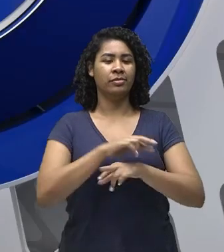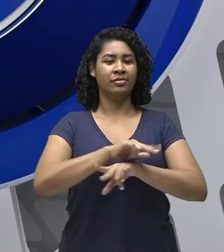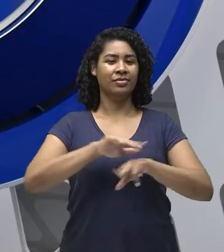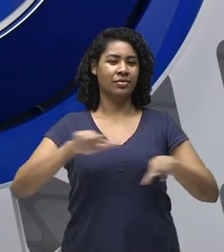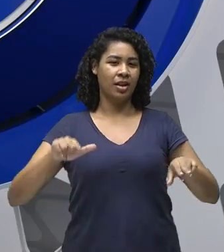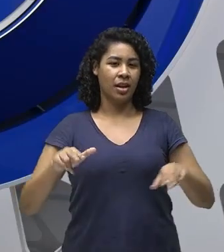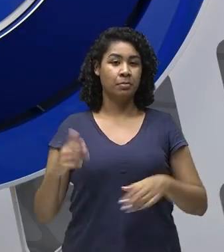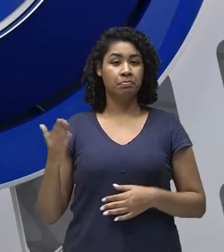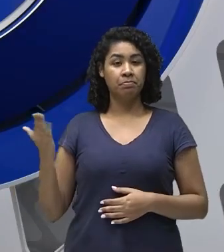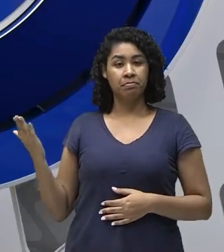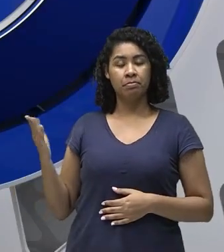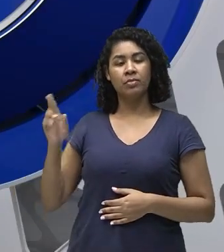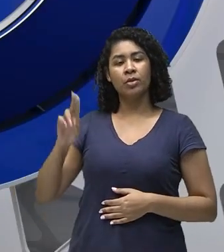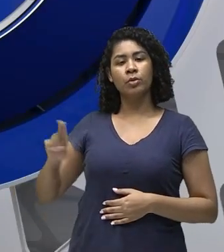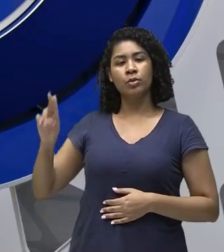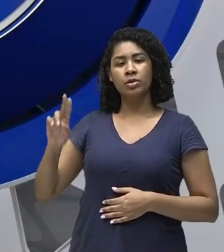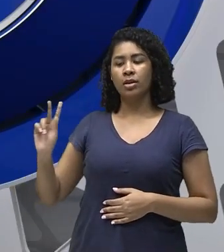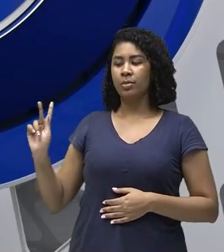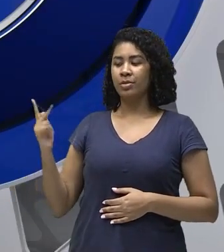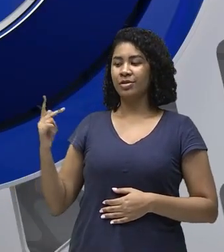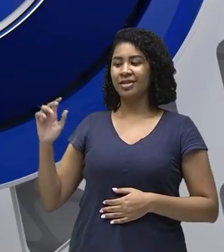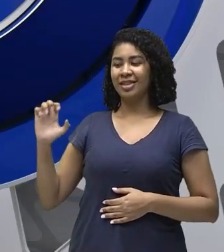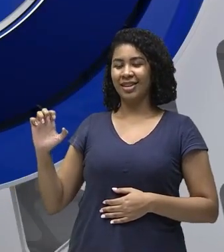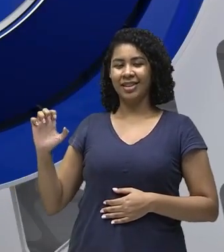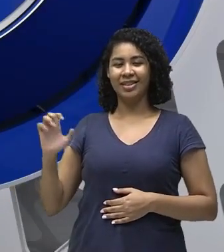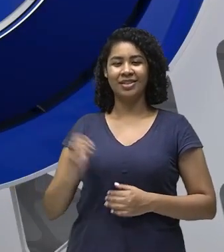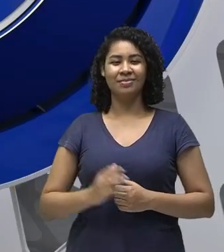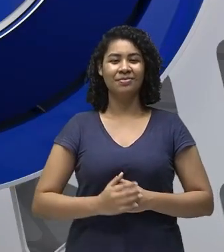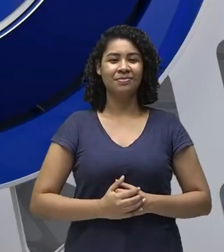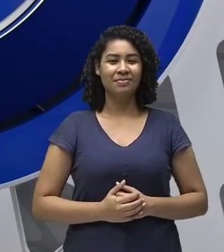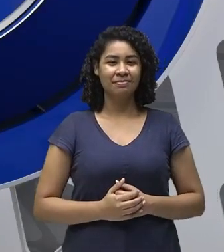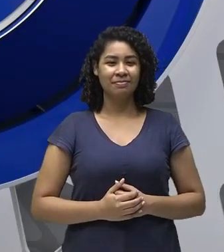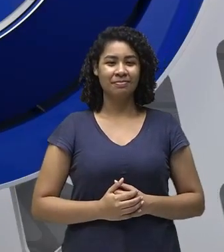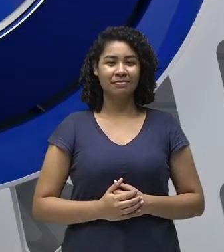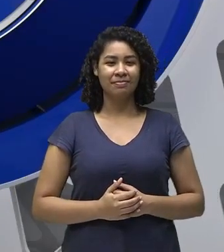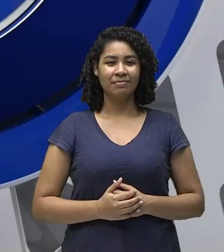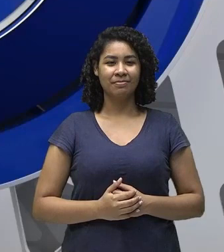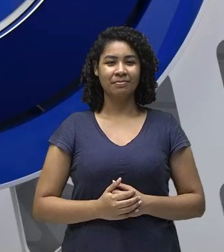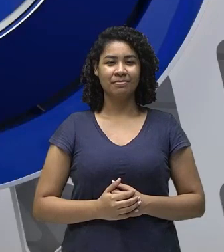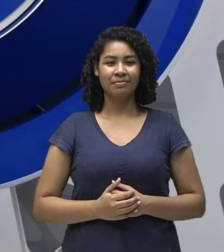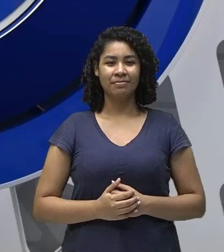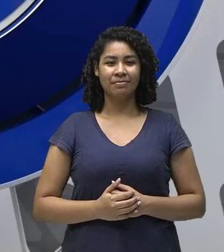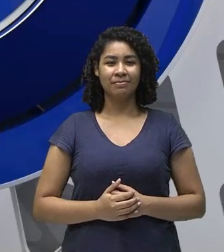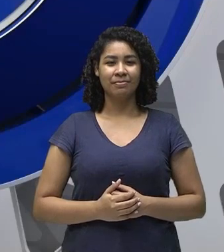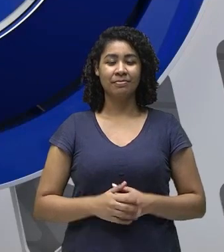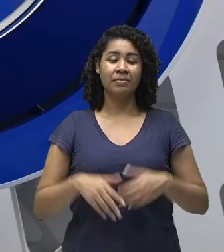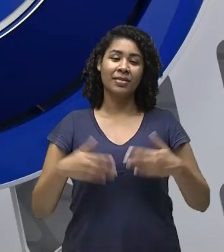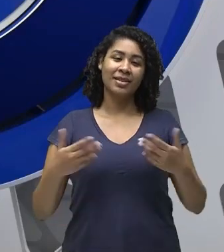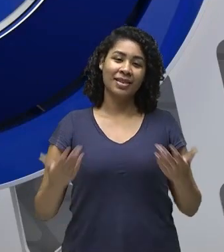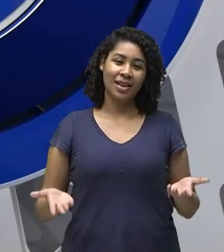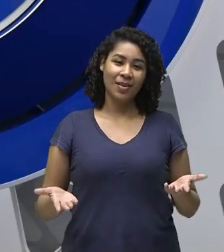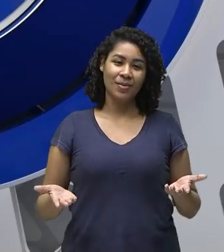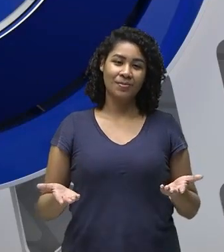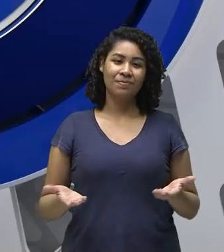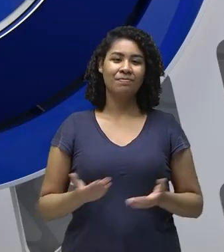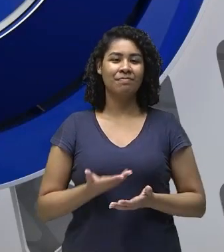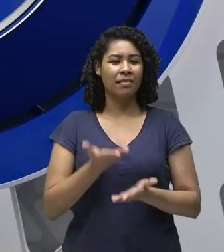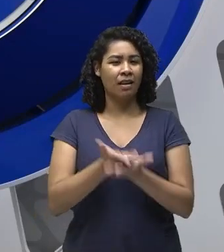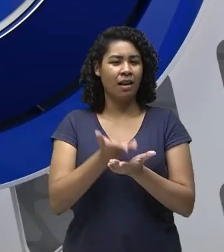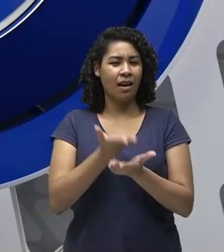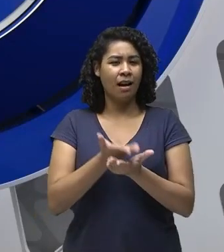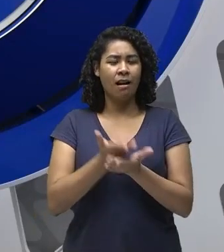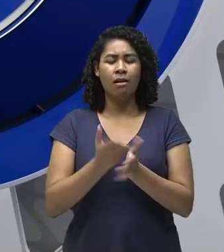utilizamos o he para falar do pai, ok? Então, nossa aula é um assunto